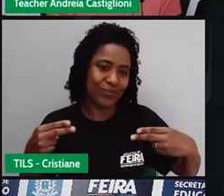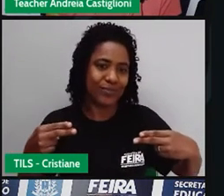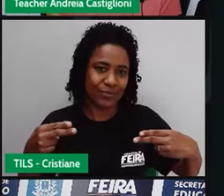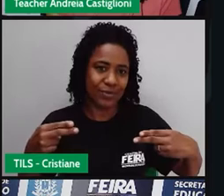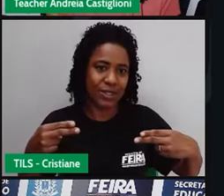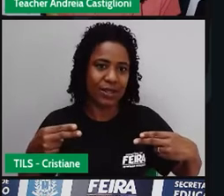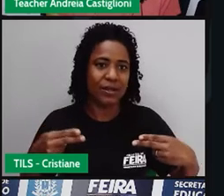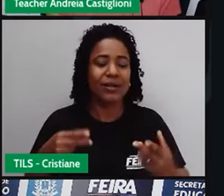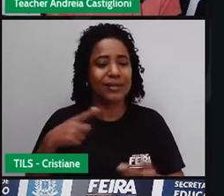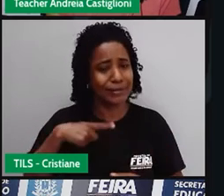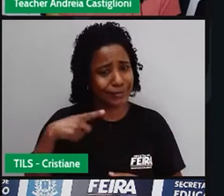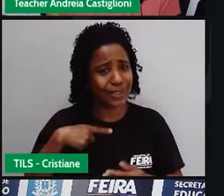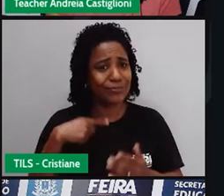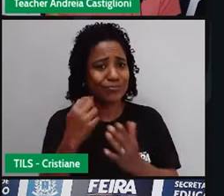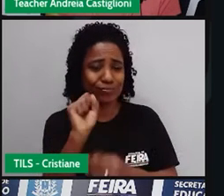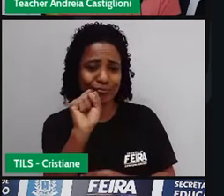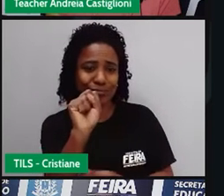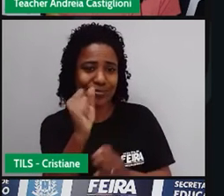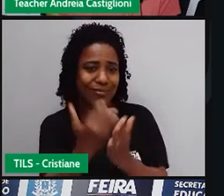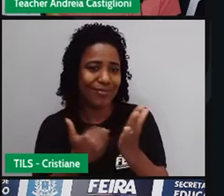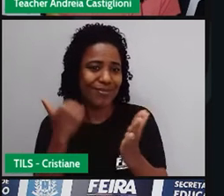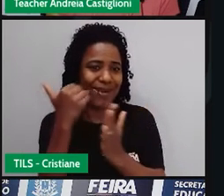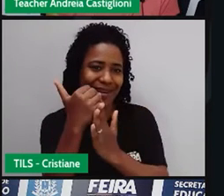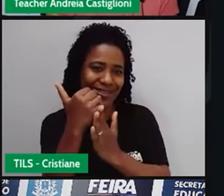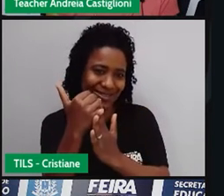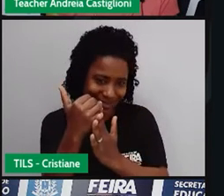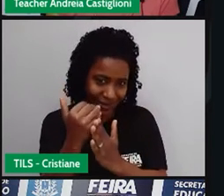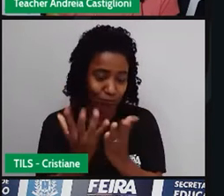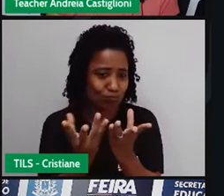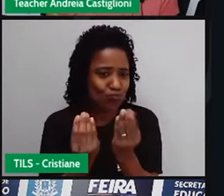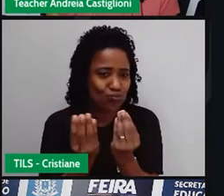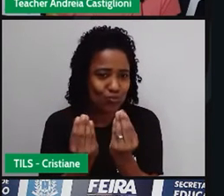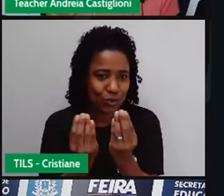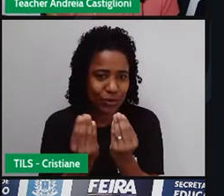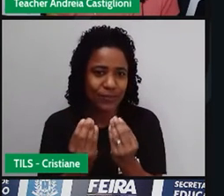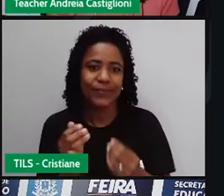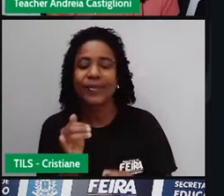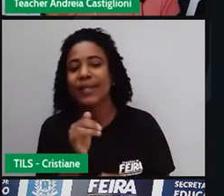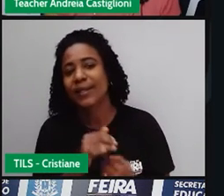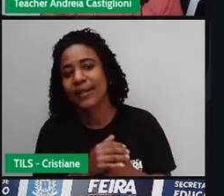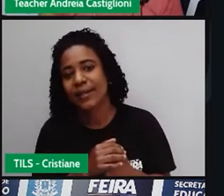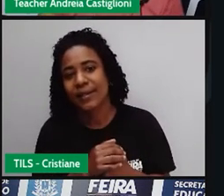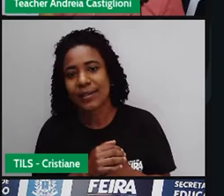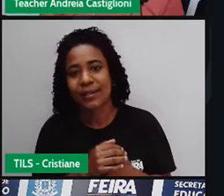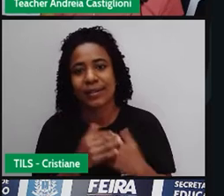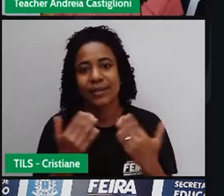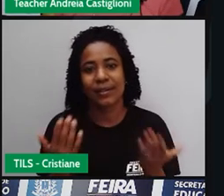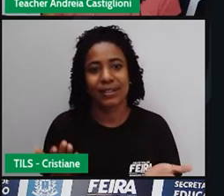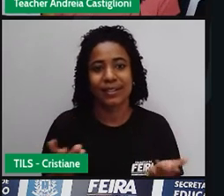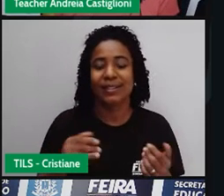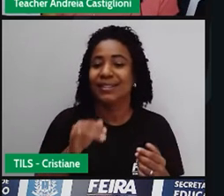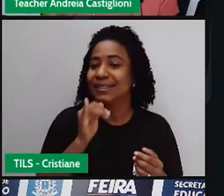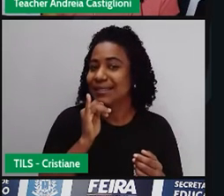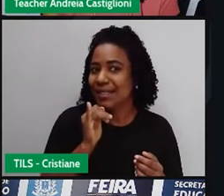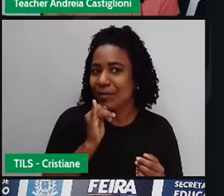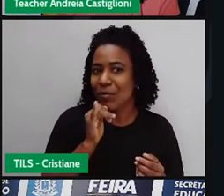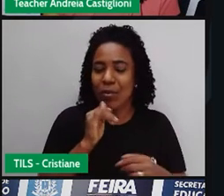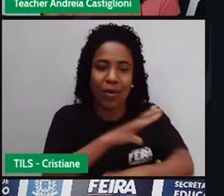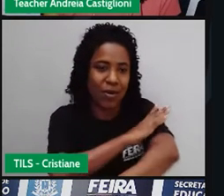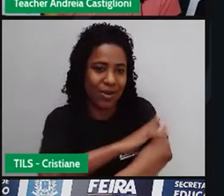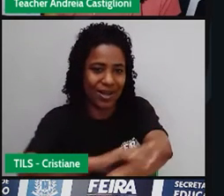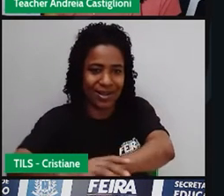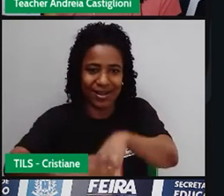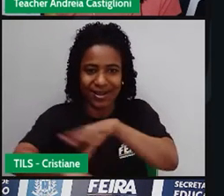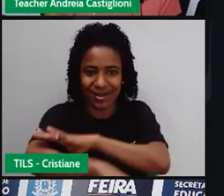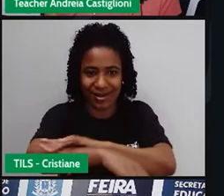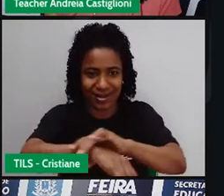nosso corpo que não geralmente também no plural então por exemplo né as pernas braços nos